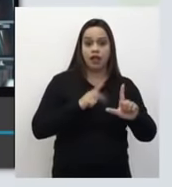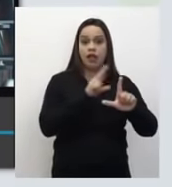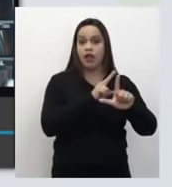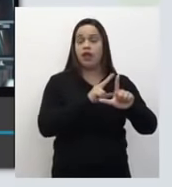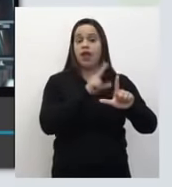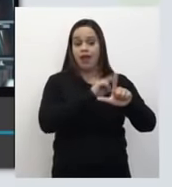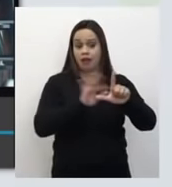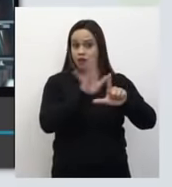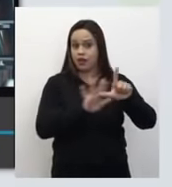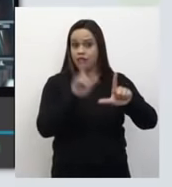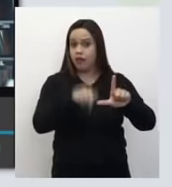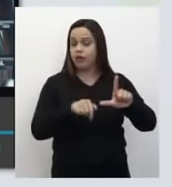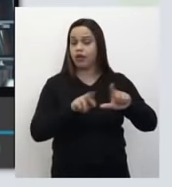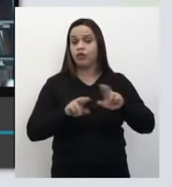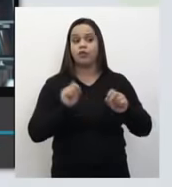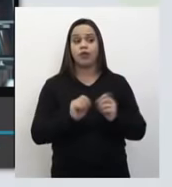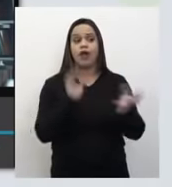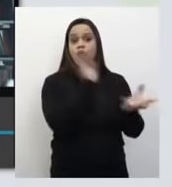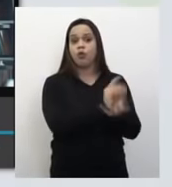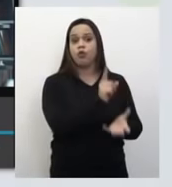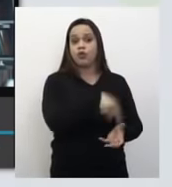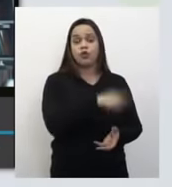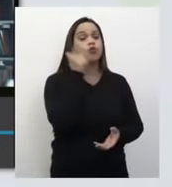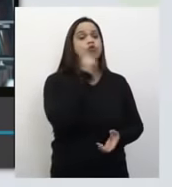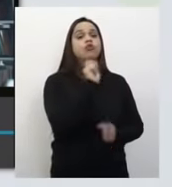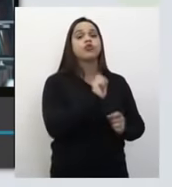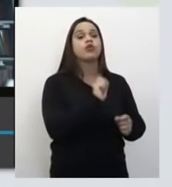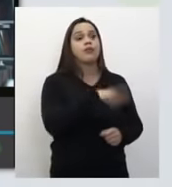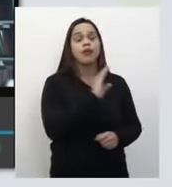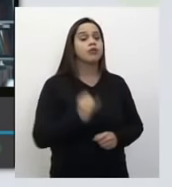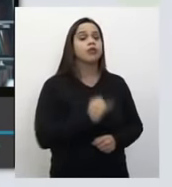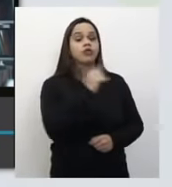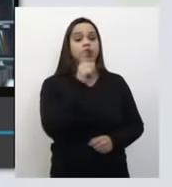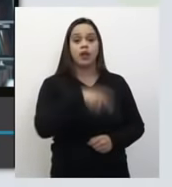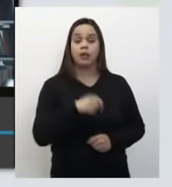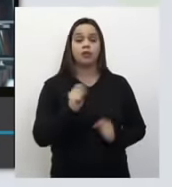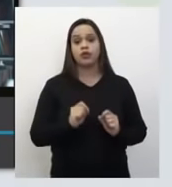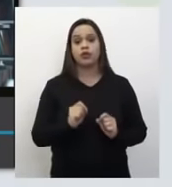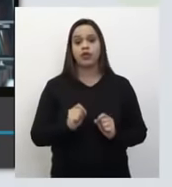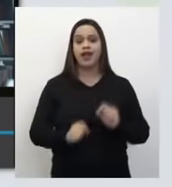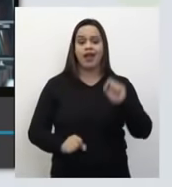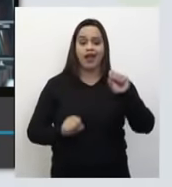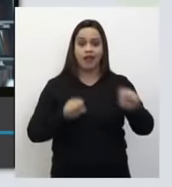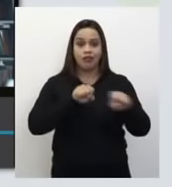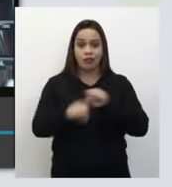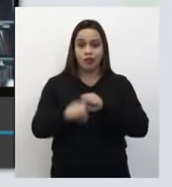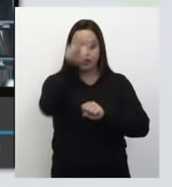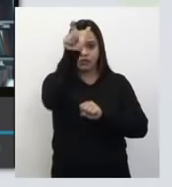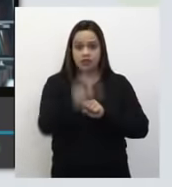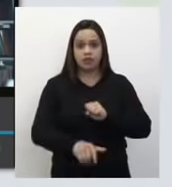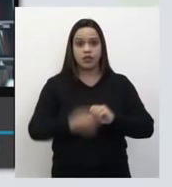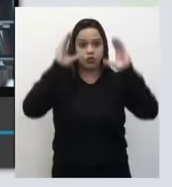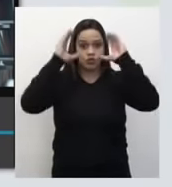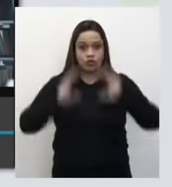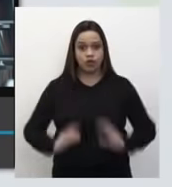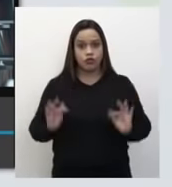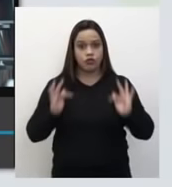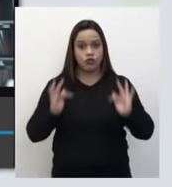qual que é a chave para a gente poder chegar nisso? É uma coisa super importante na formação de um cidadão no futuro. Todo